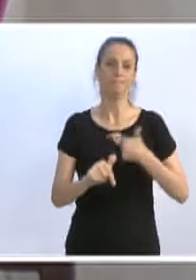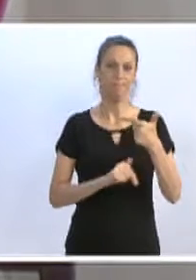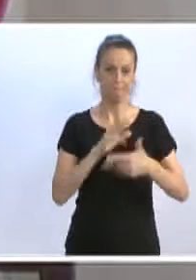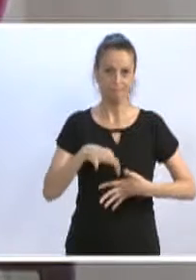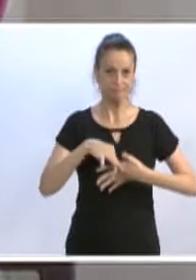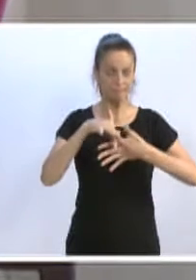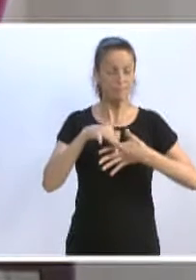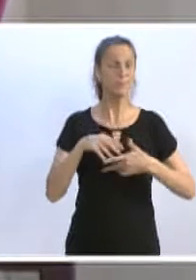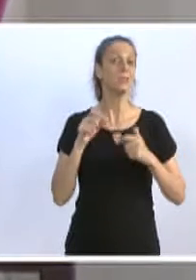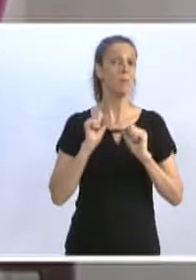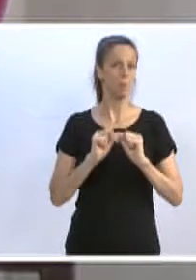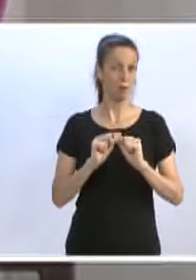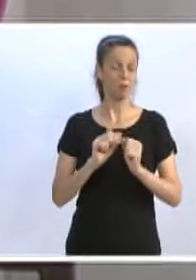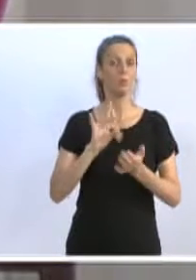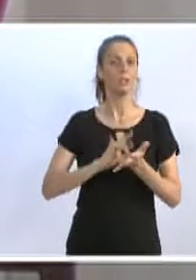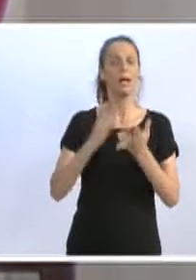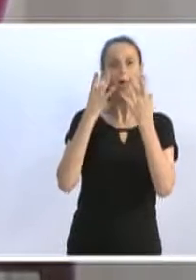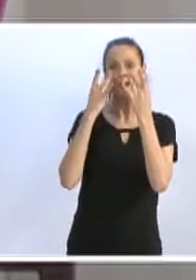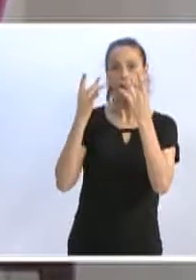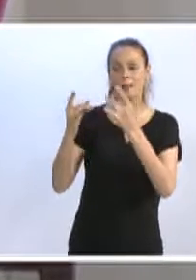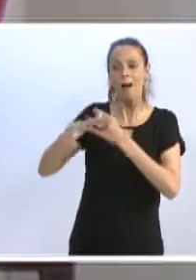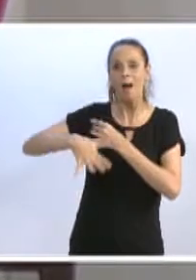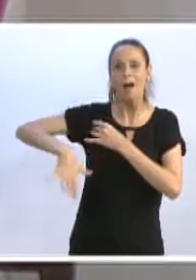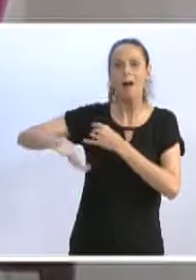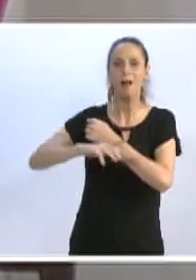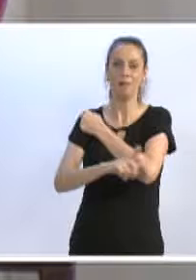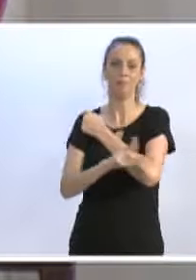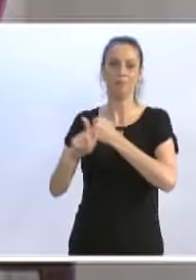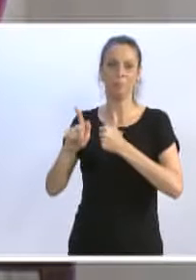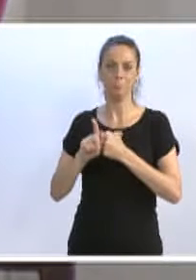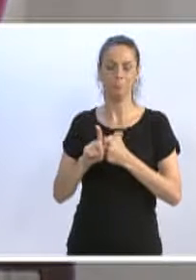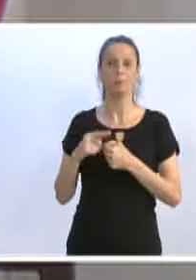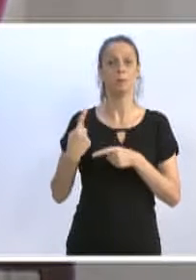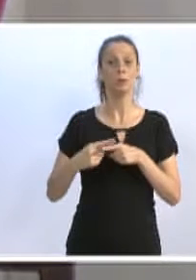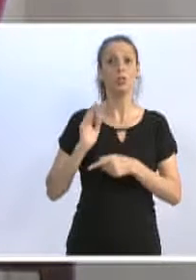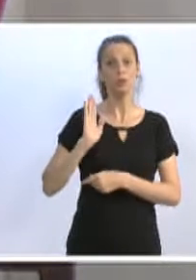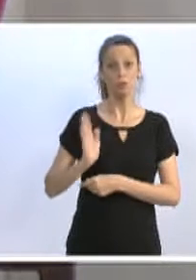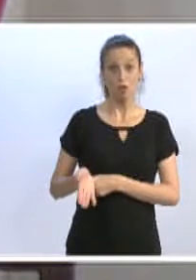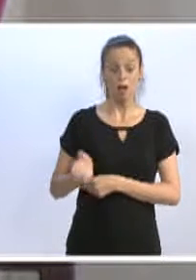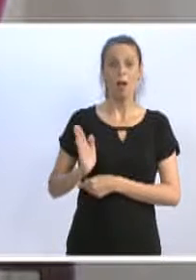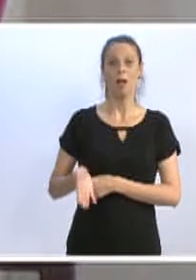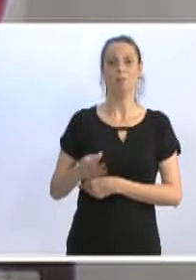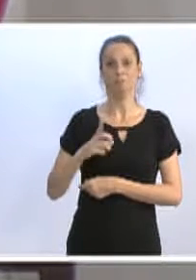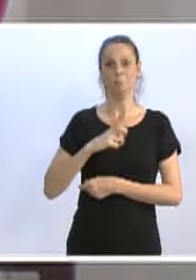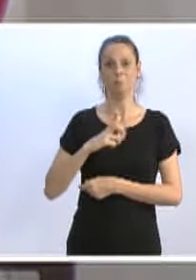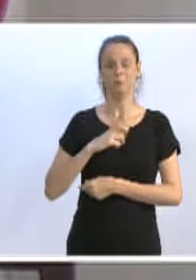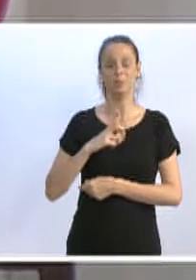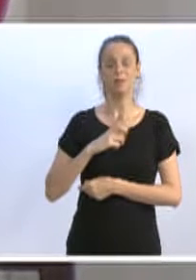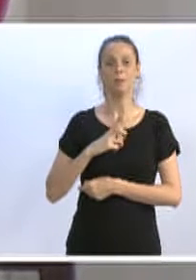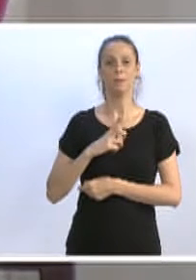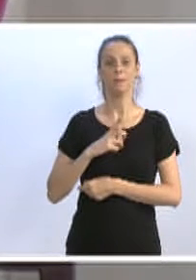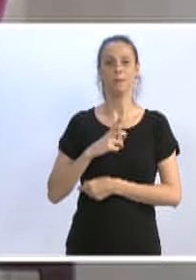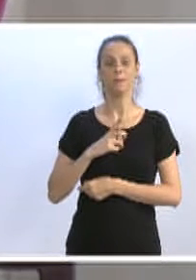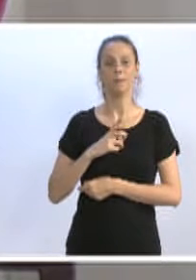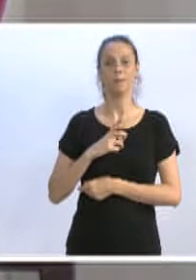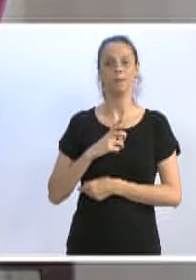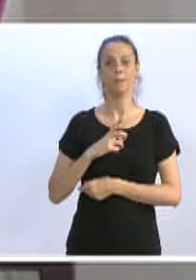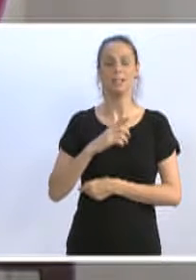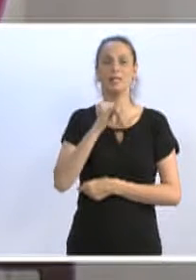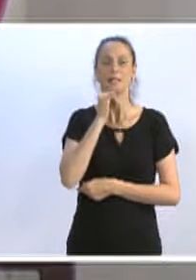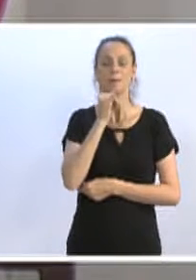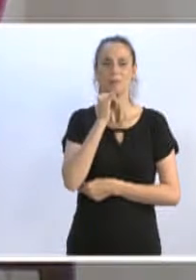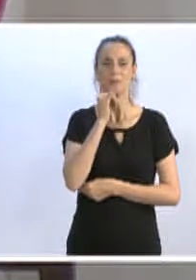que a gente possa realmente dão atenção na intendência do garcia porque hoje nós temos a intendência disposição mas infelizmente não é uma culpa do intendente